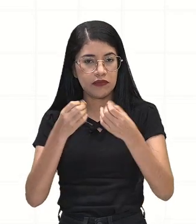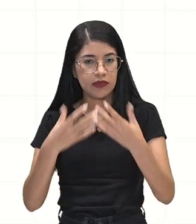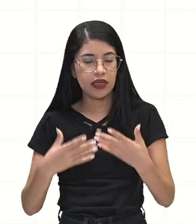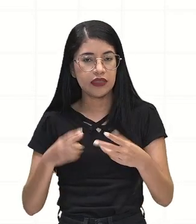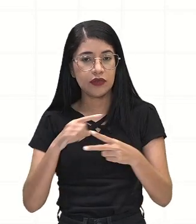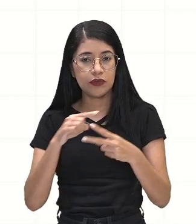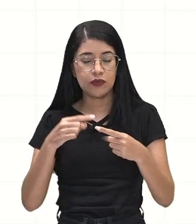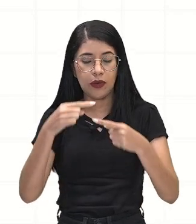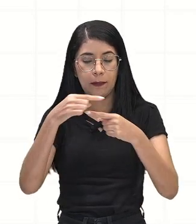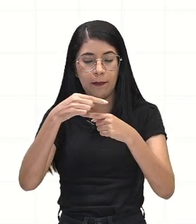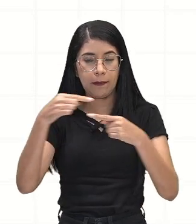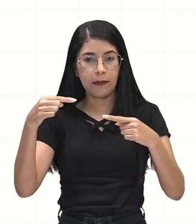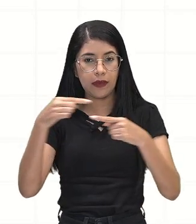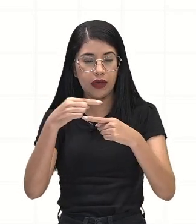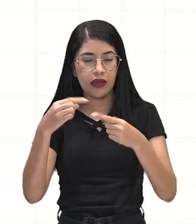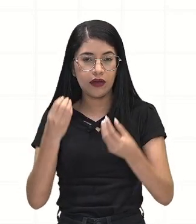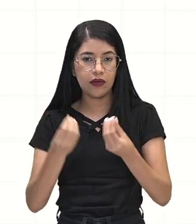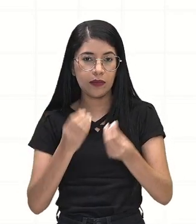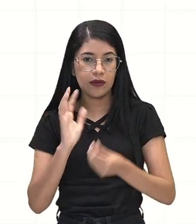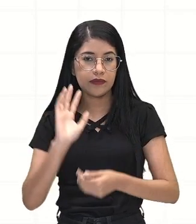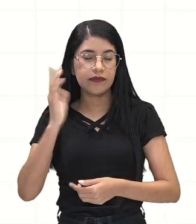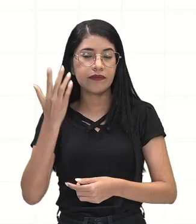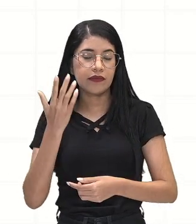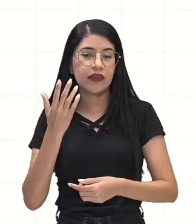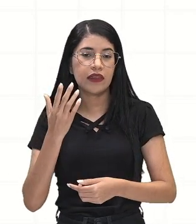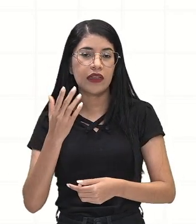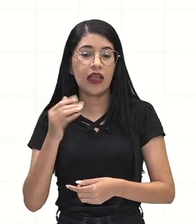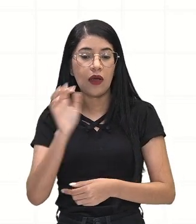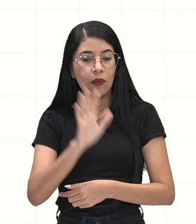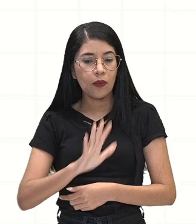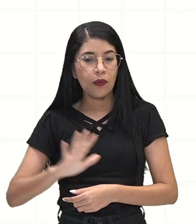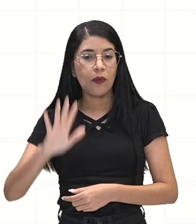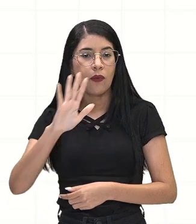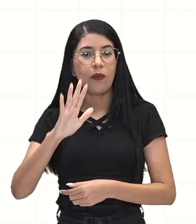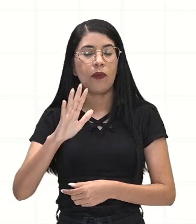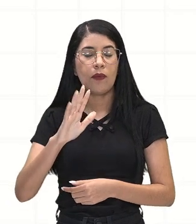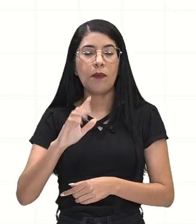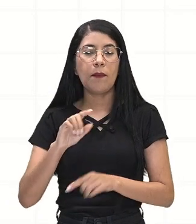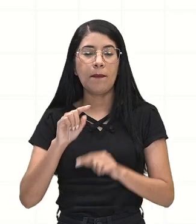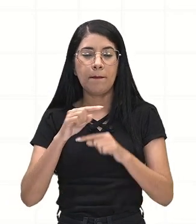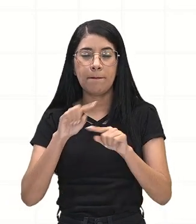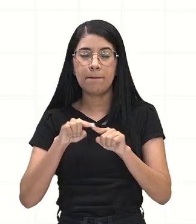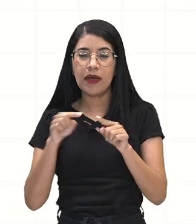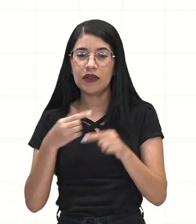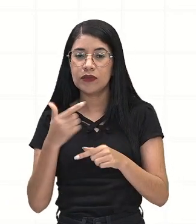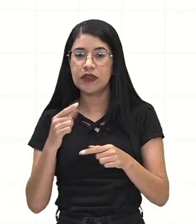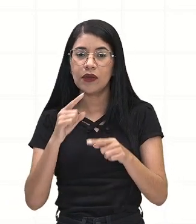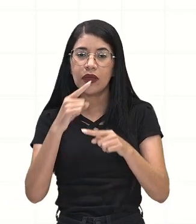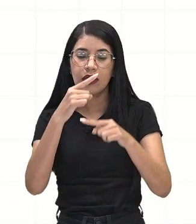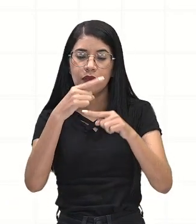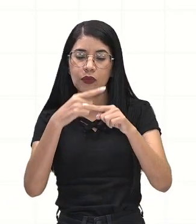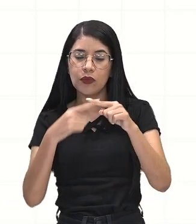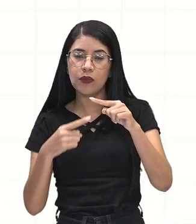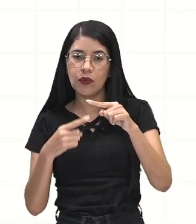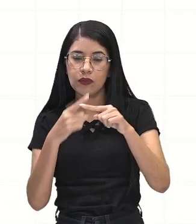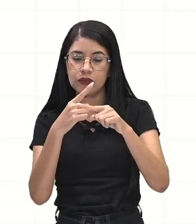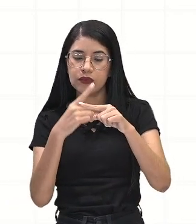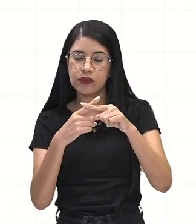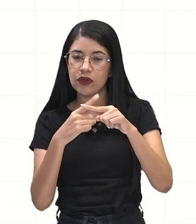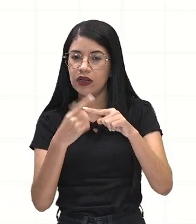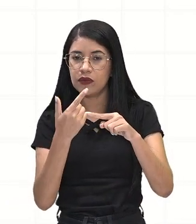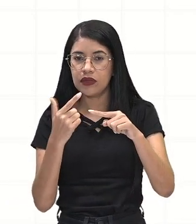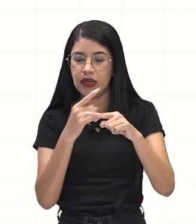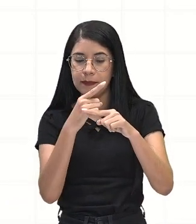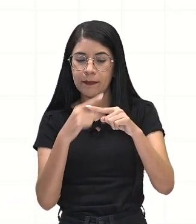retas são paralelas quando elas pertencem ao mesmo plano e não possuem nenhum ponto em